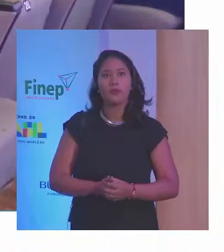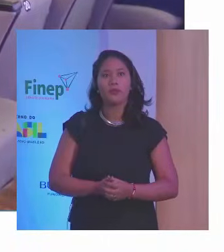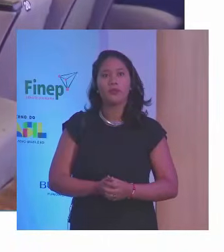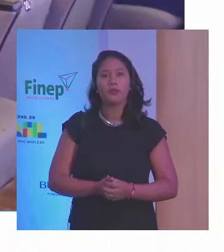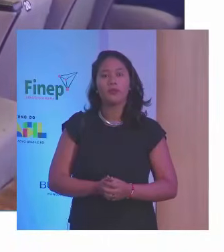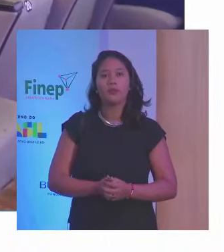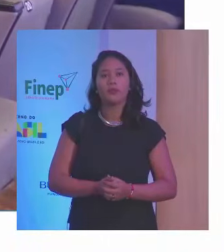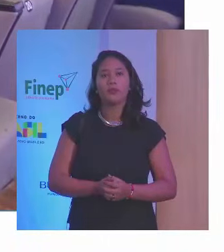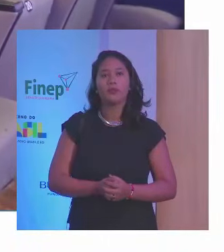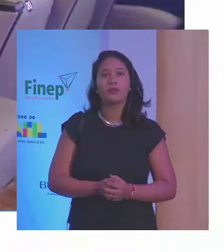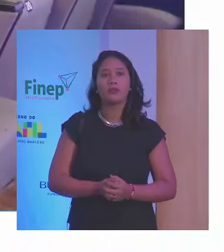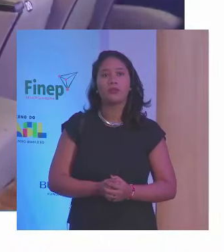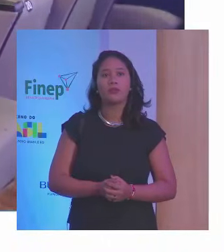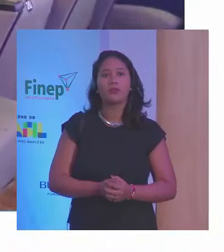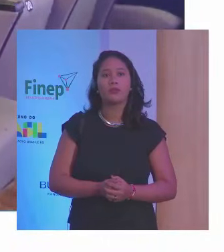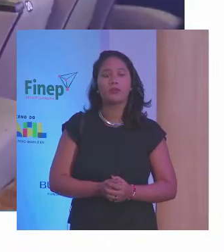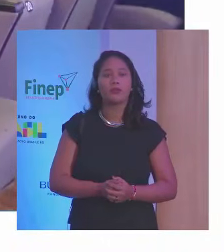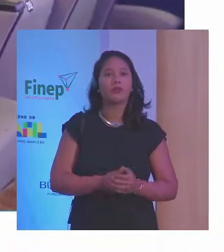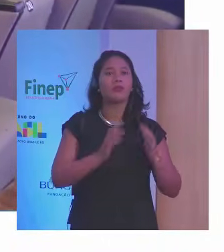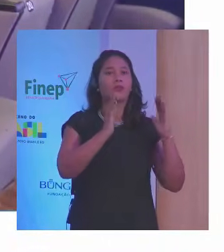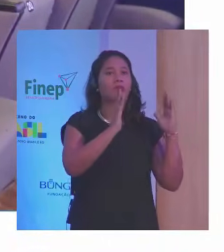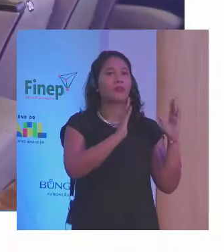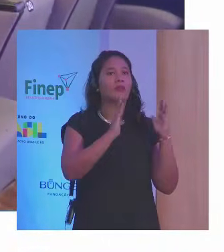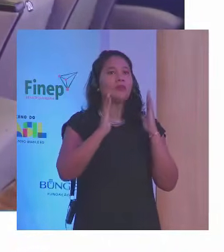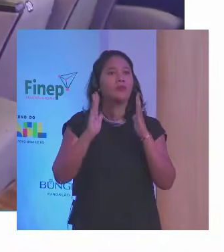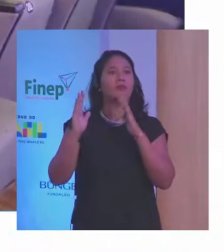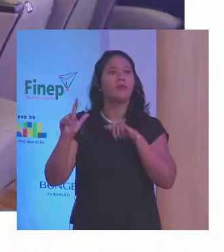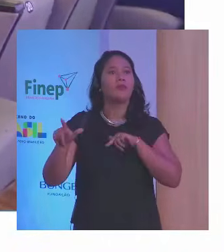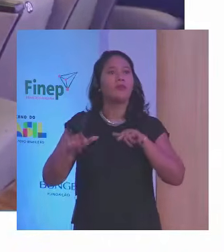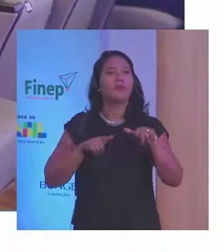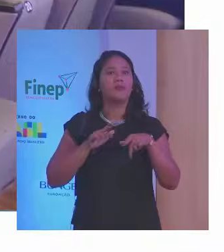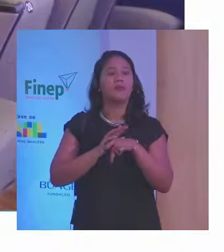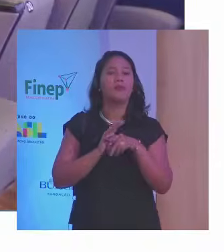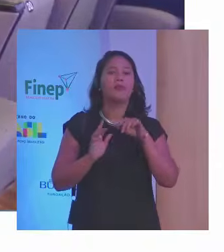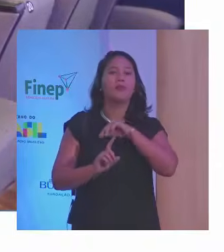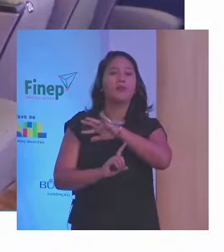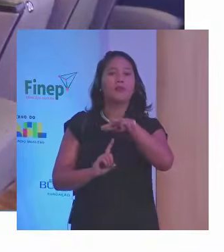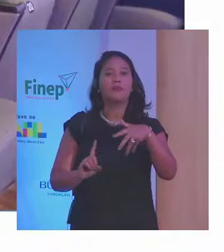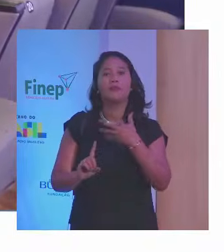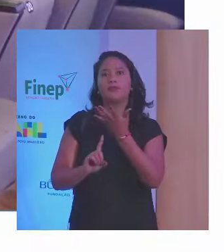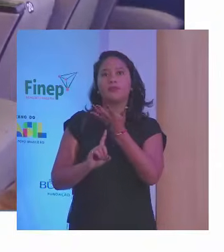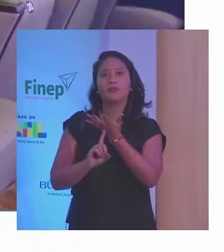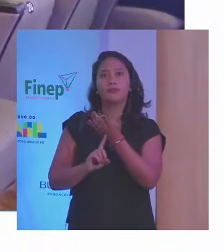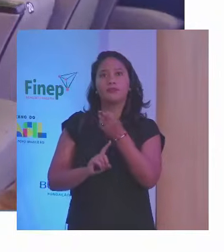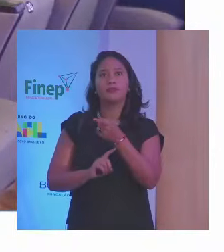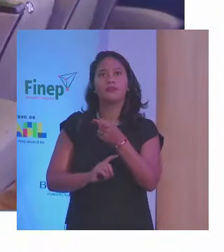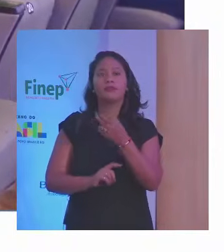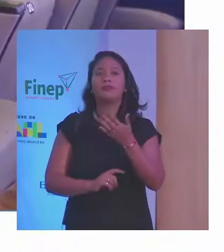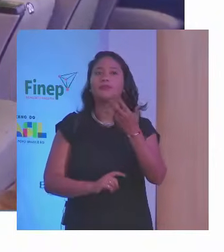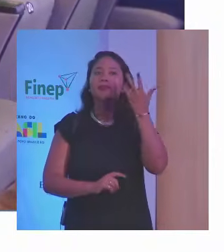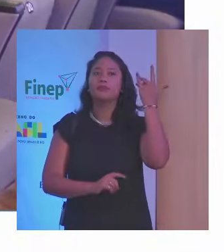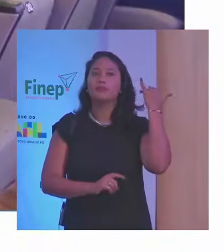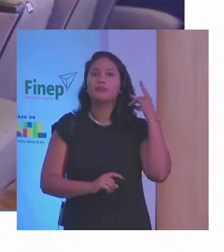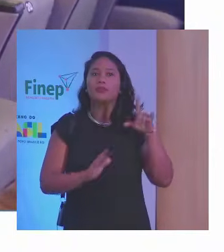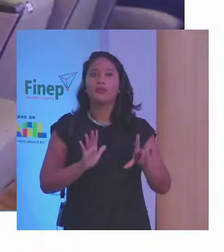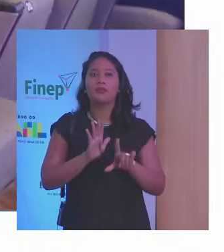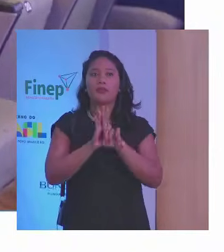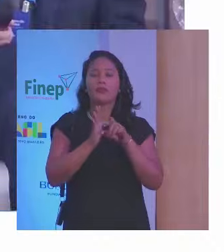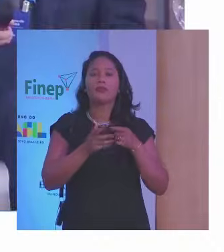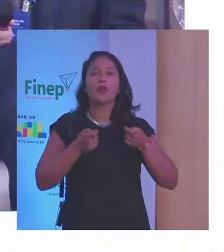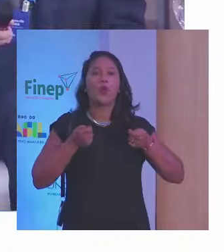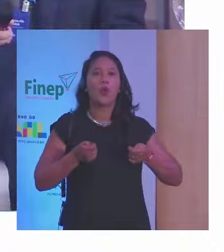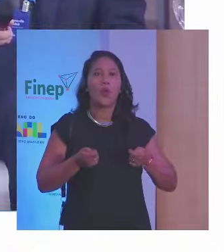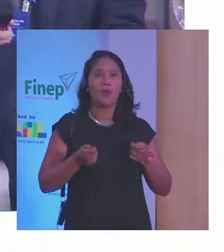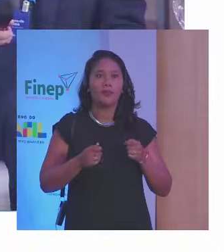Cada passo que eu dei, e eu trabalho com meio ambiente desde a promulgação da lei que obrigava